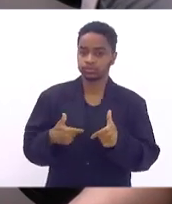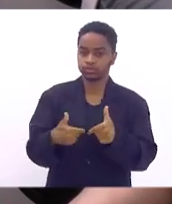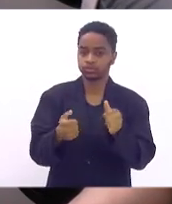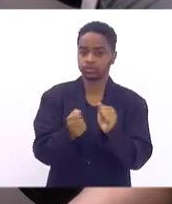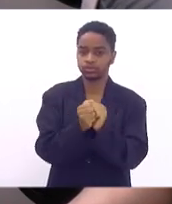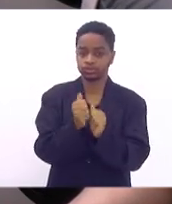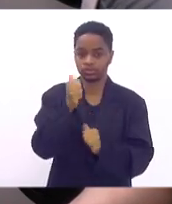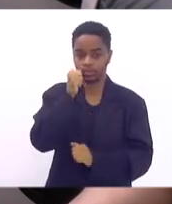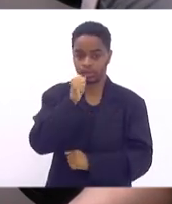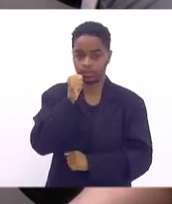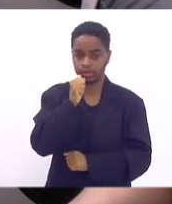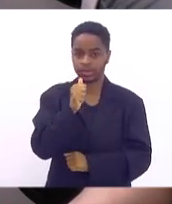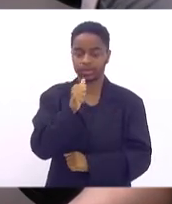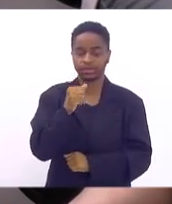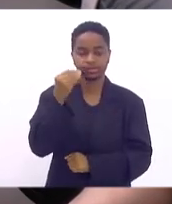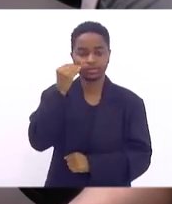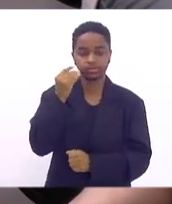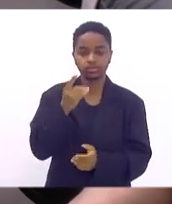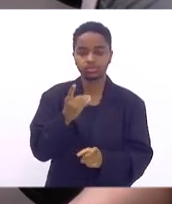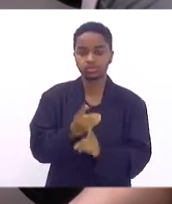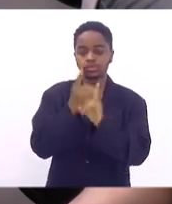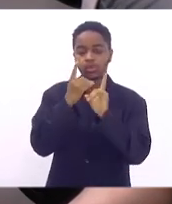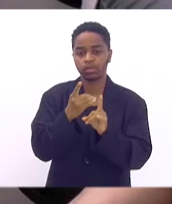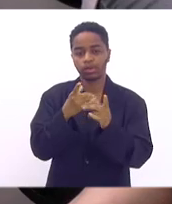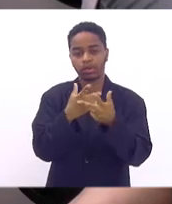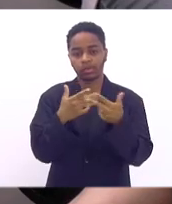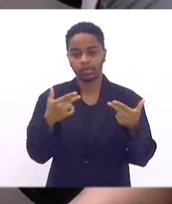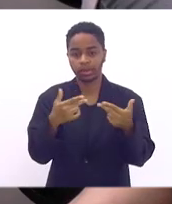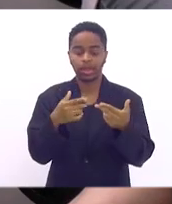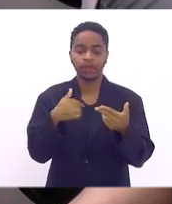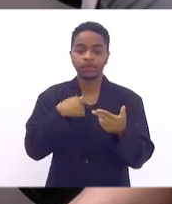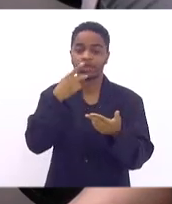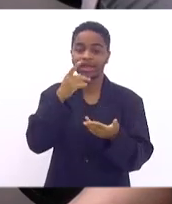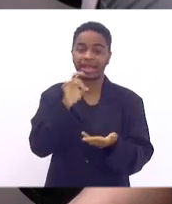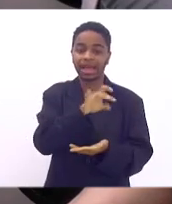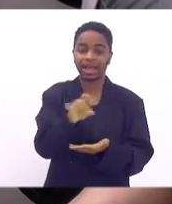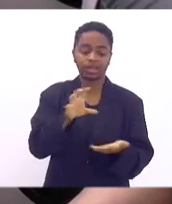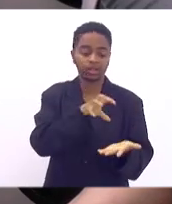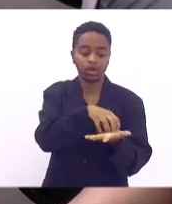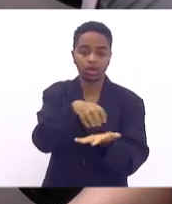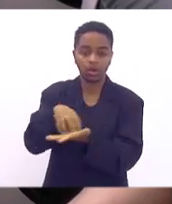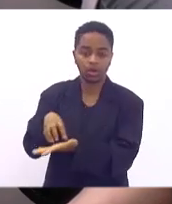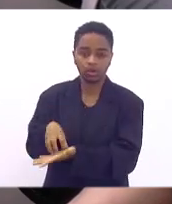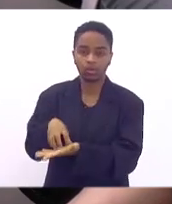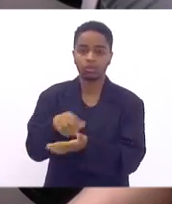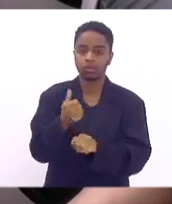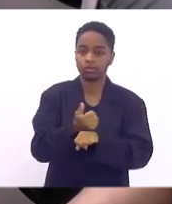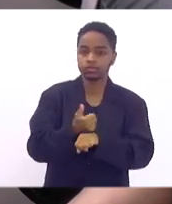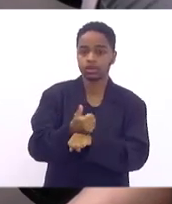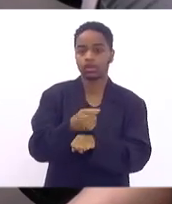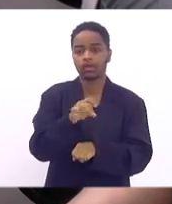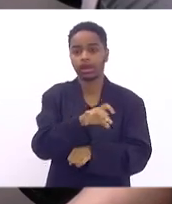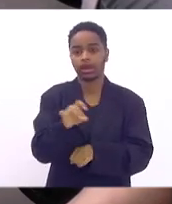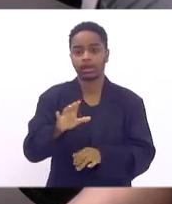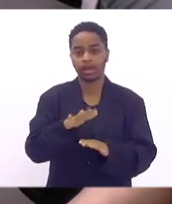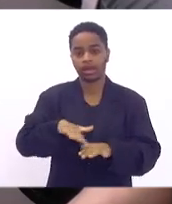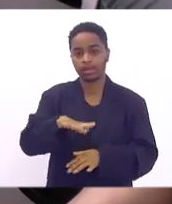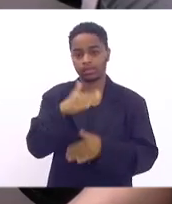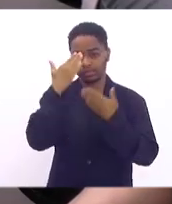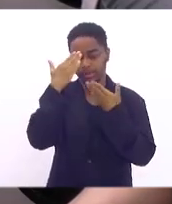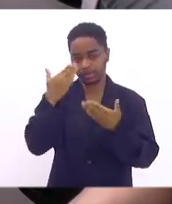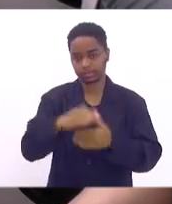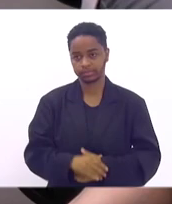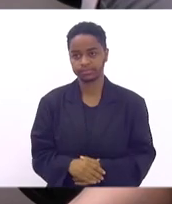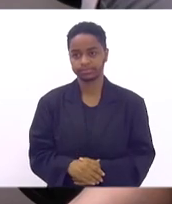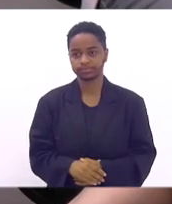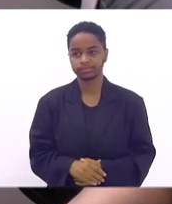um bom prognóstico. O que a gente, eu estou dizendo, cada órgão, cada profissional, cada setor. É isso. Obrigada.